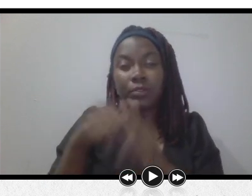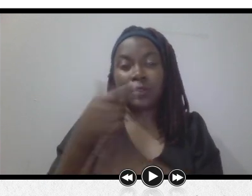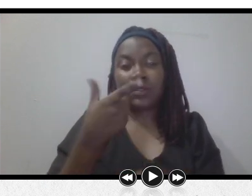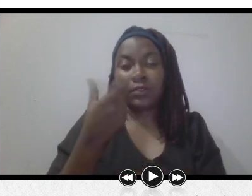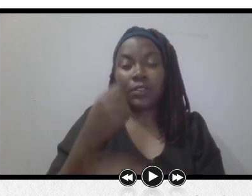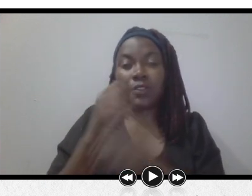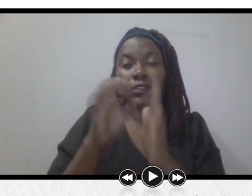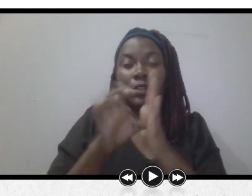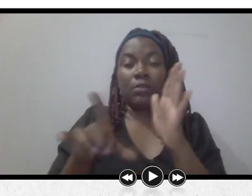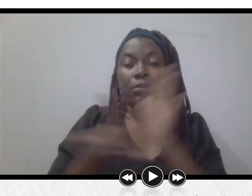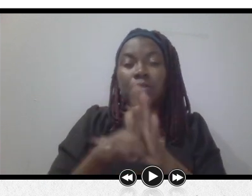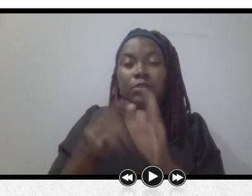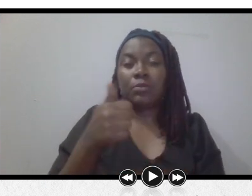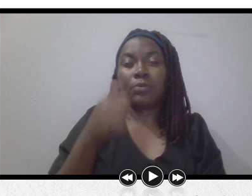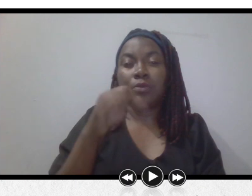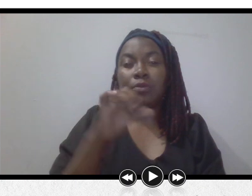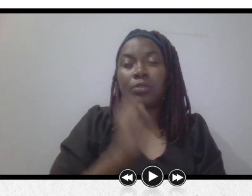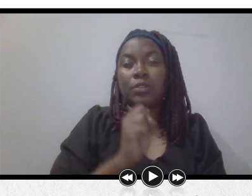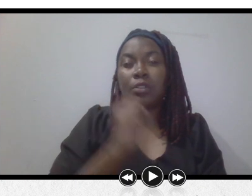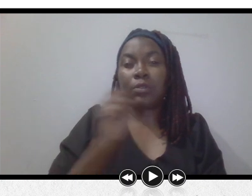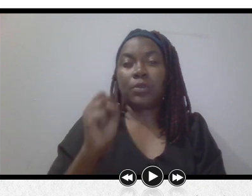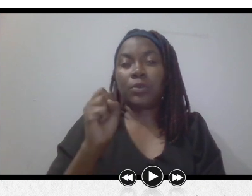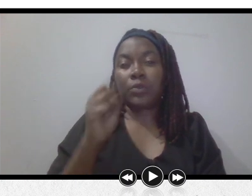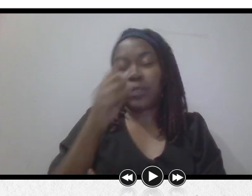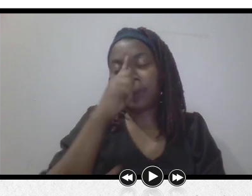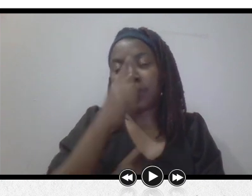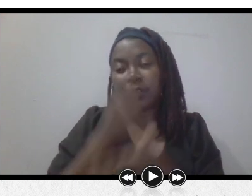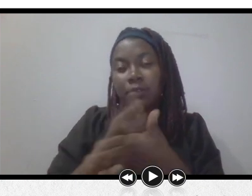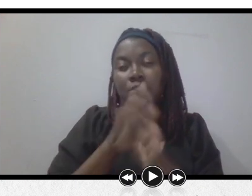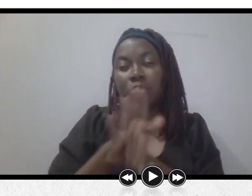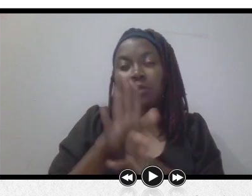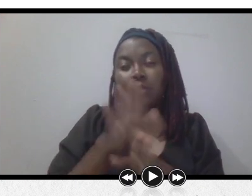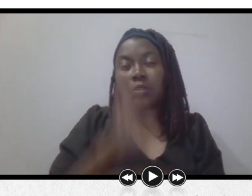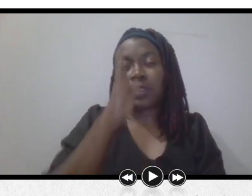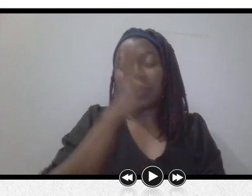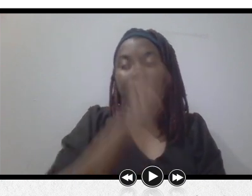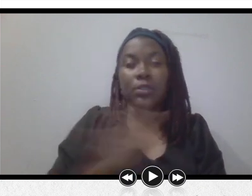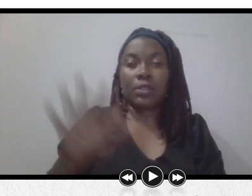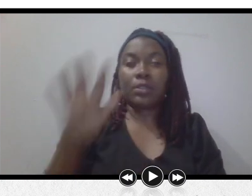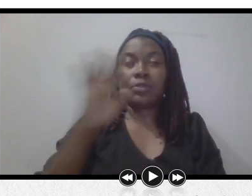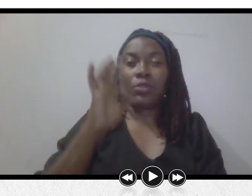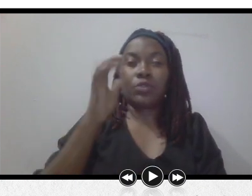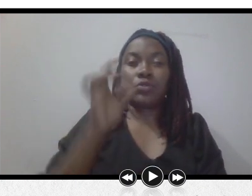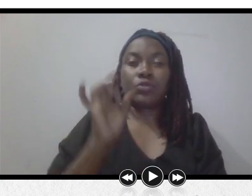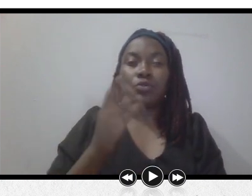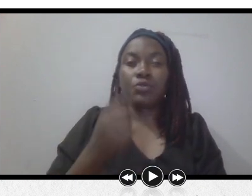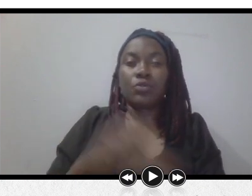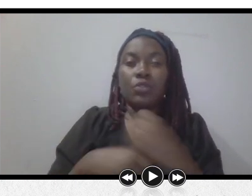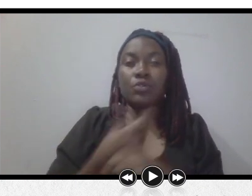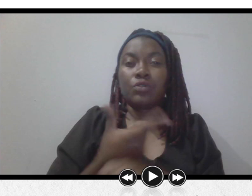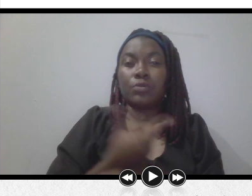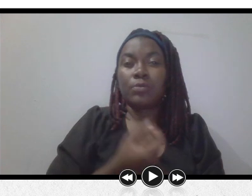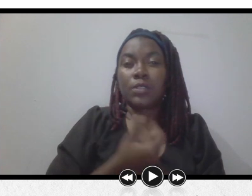da Constituição lá em 1988, e a definição das diretrizes nacionais, que ocorreu só em 2007, com a